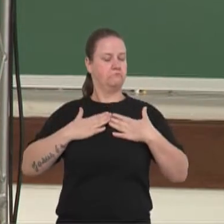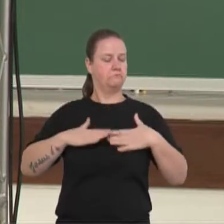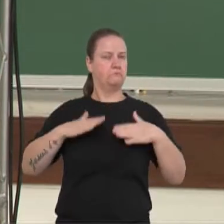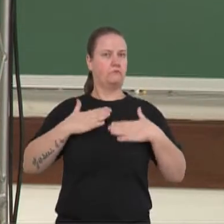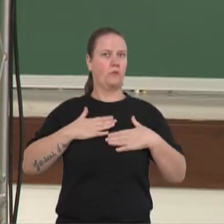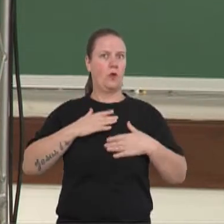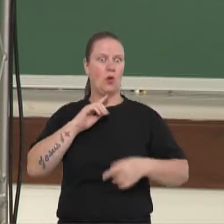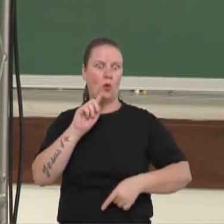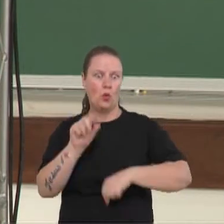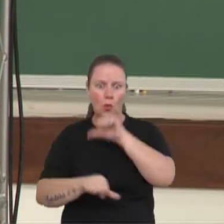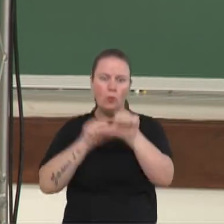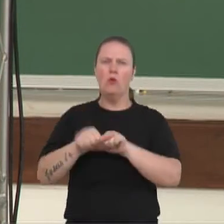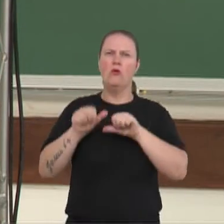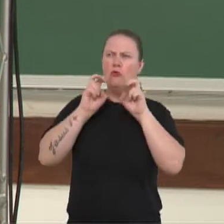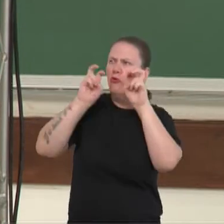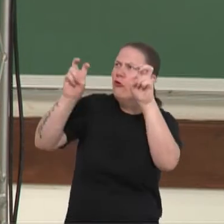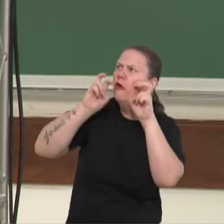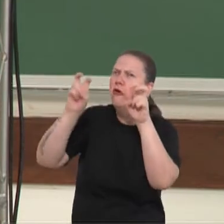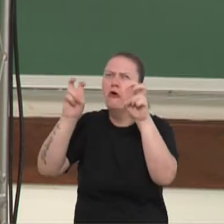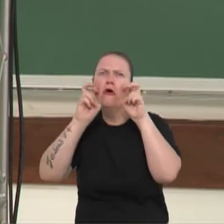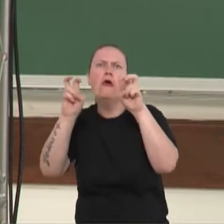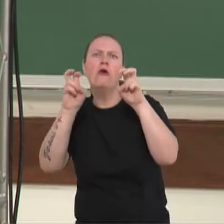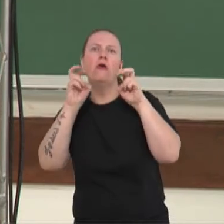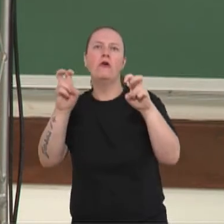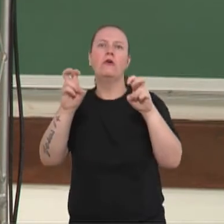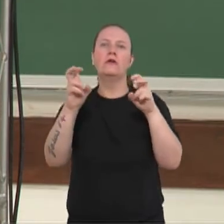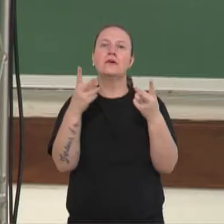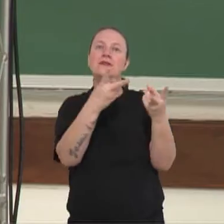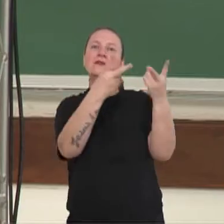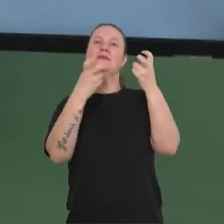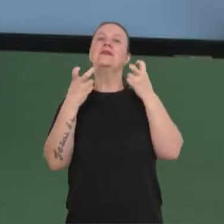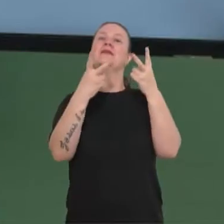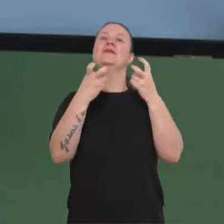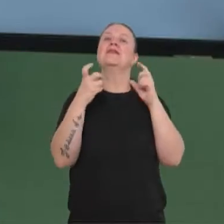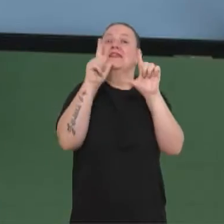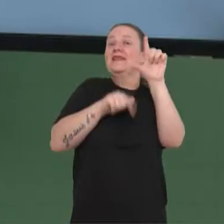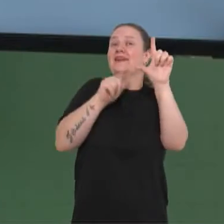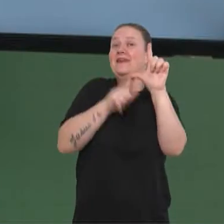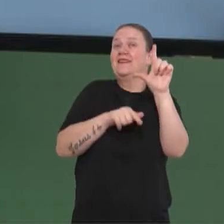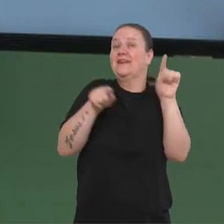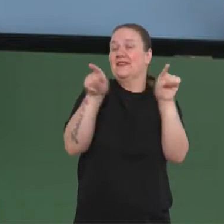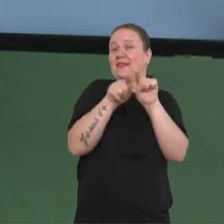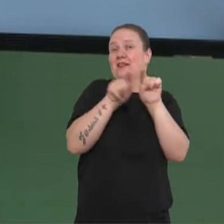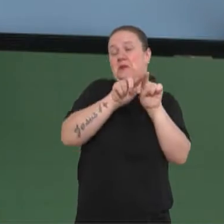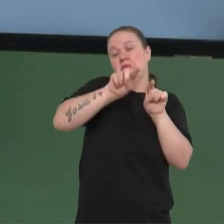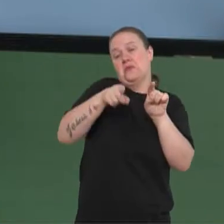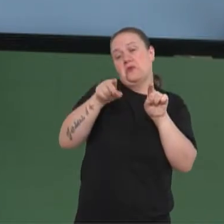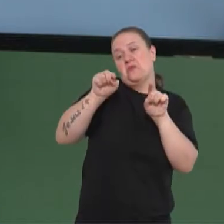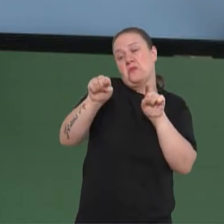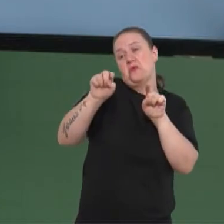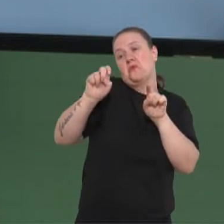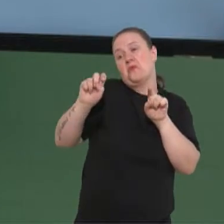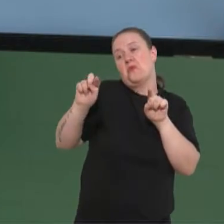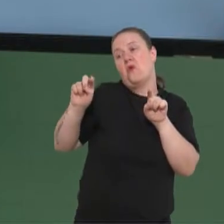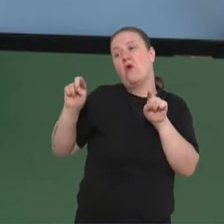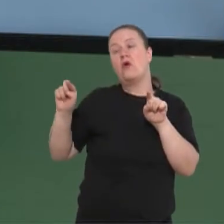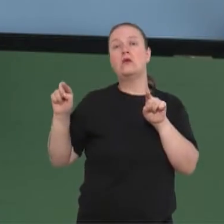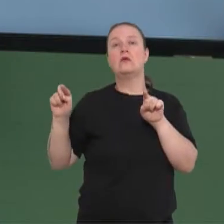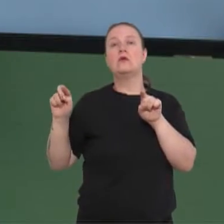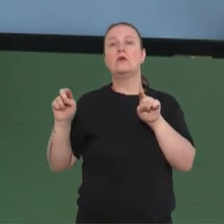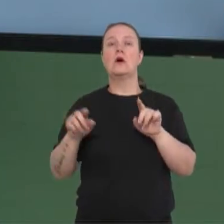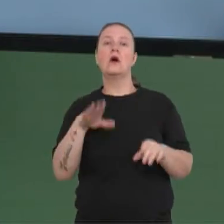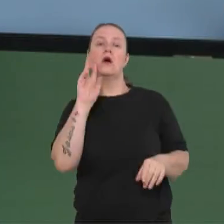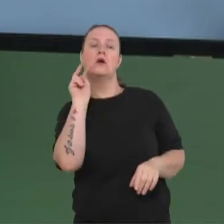que ele gritou. Observo isso pela letra e também pela pontuação. Observe. Rodriguinho, um